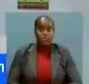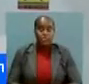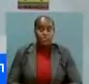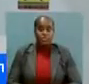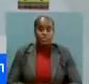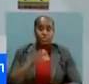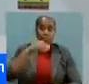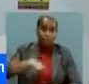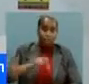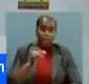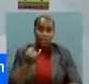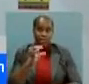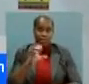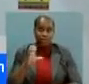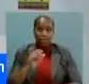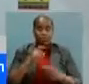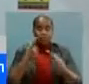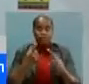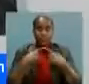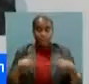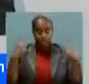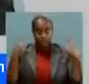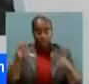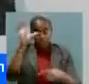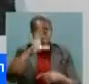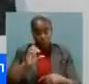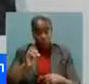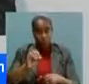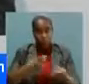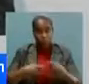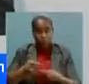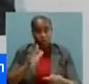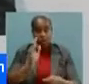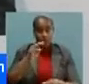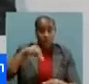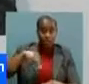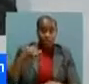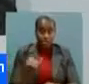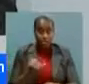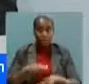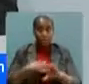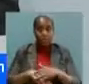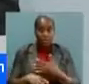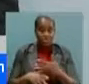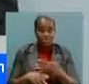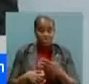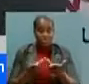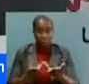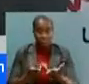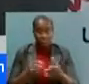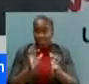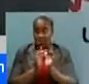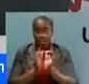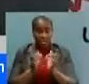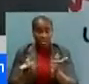Para o PAICV, o anúncio do governo de negociação com o FMI foi feito de forma descoordenada, desconectada